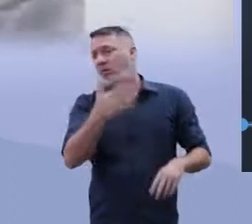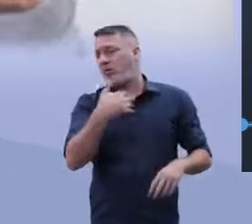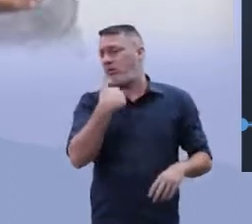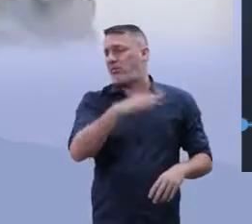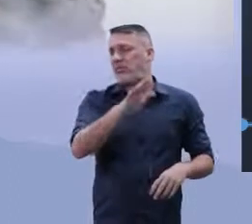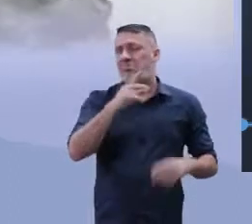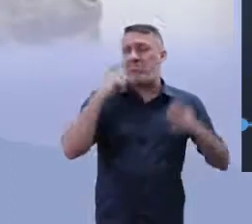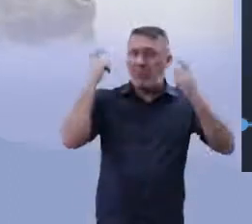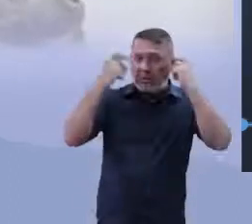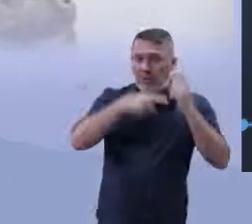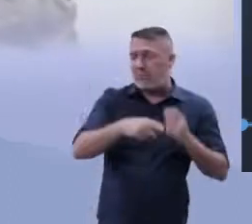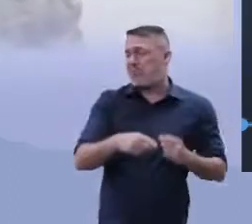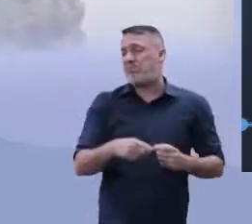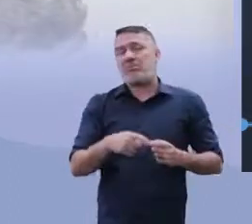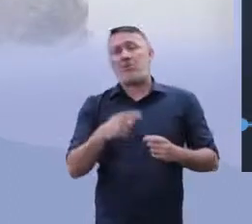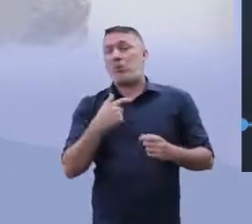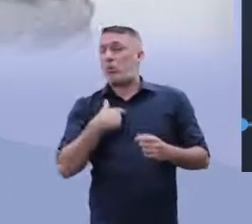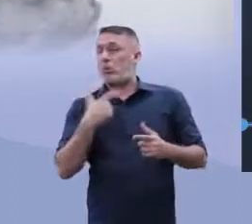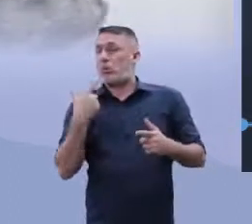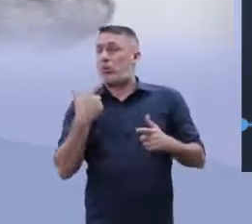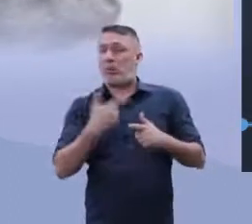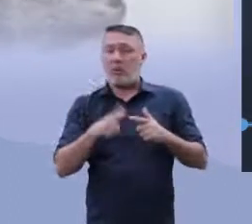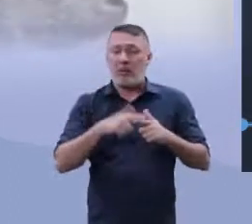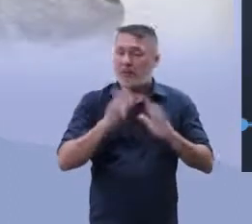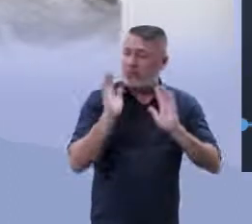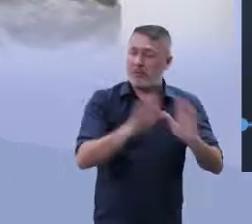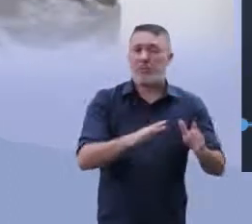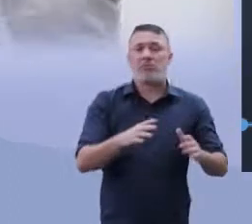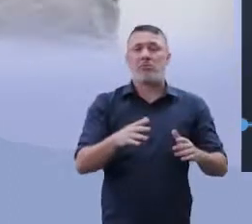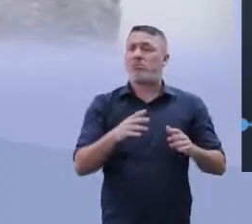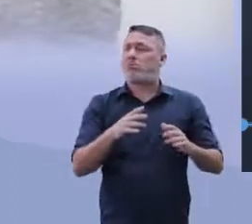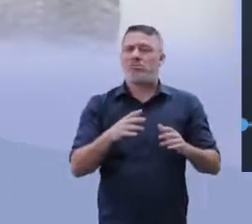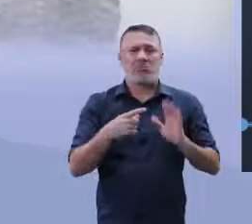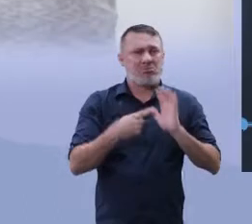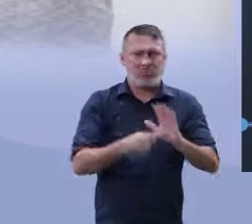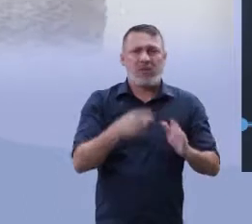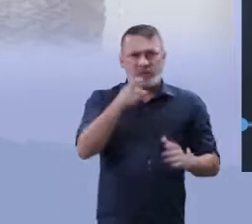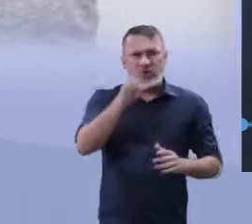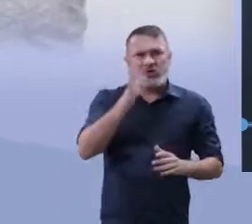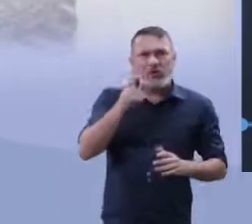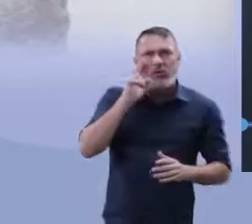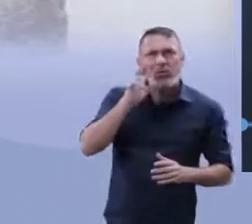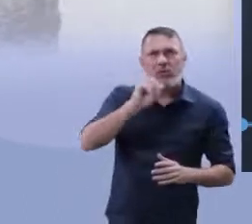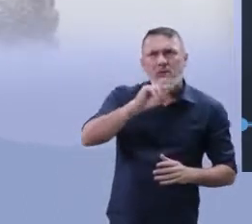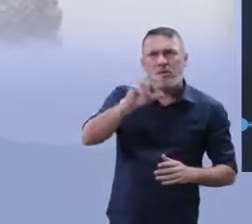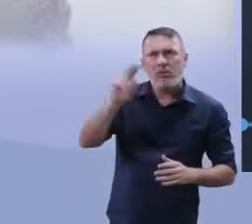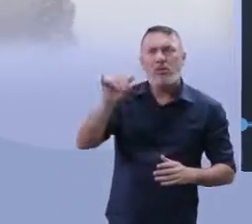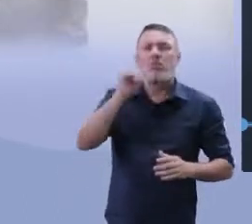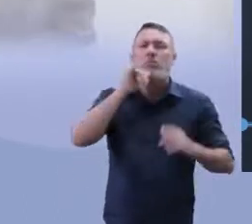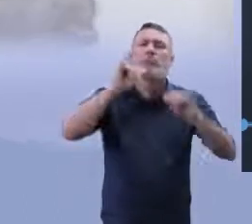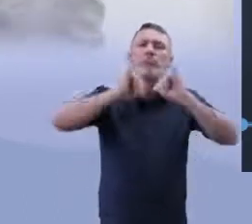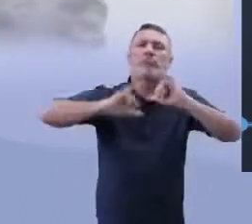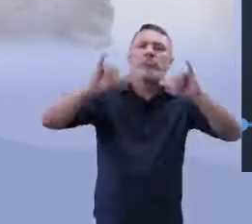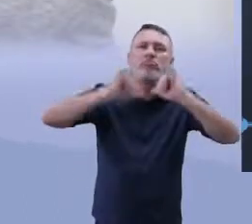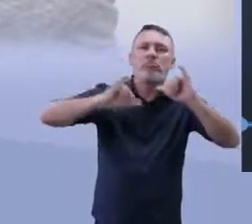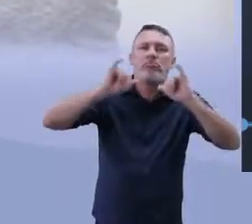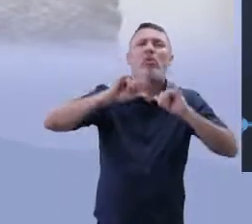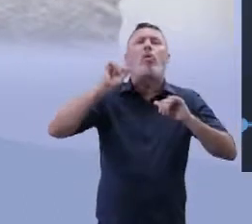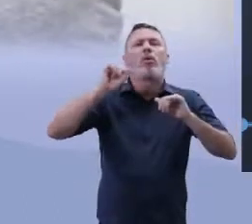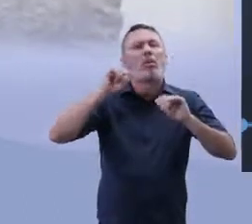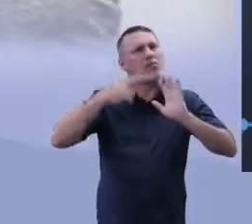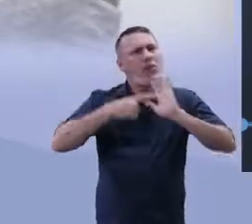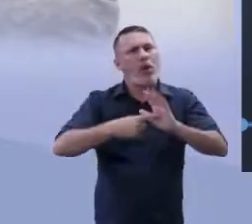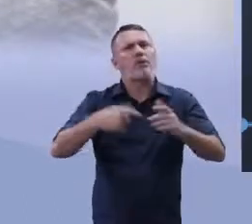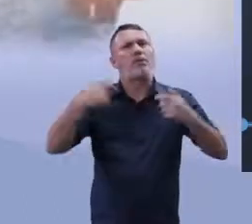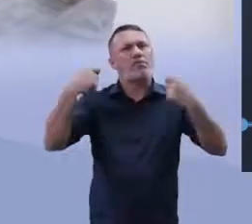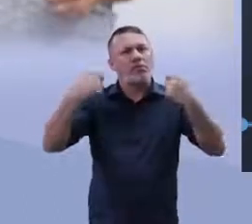que não liga, se eu tenho uma sociedade que não se porta, que não vai se manifestar, você nunca viu uma manifestação, campanha para falar para a